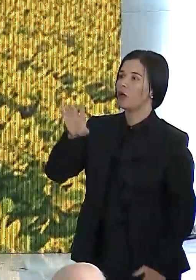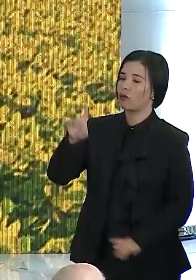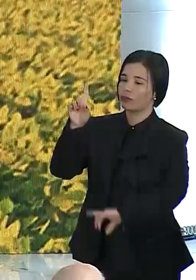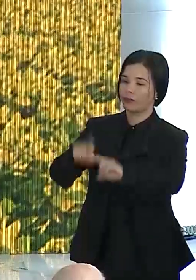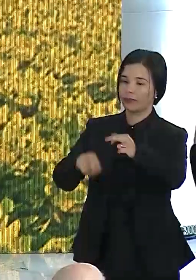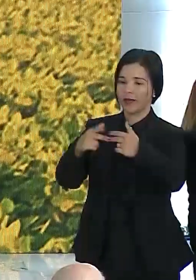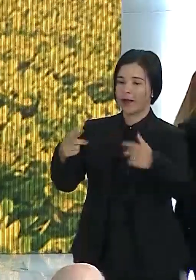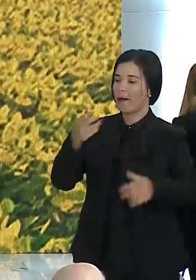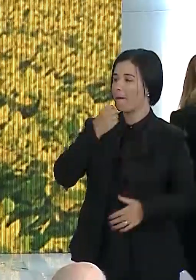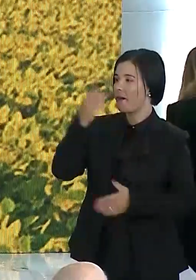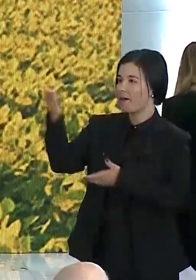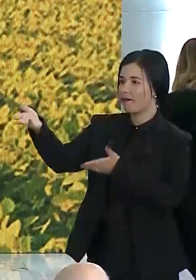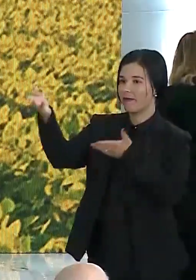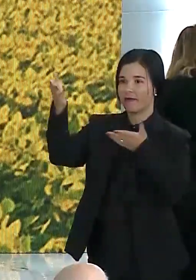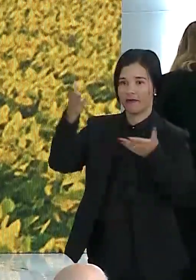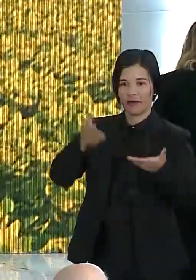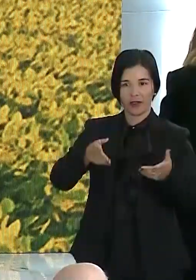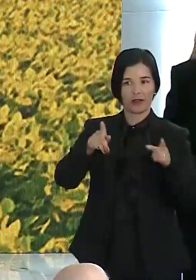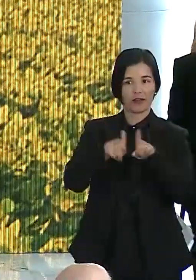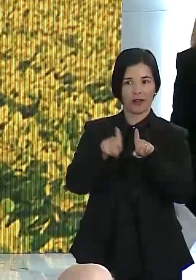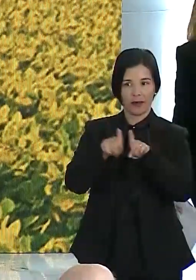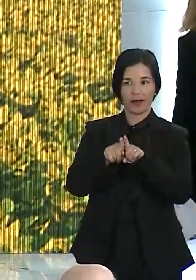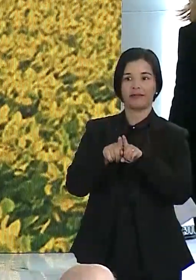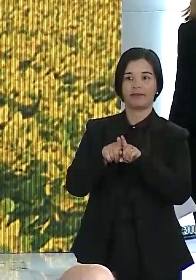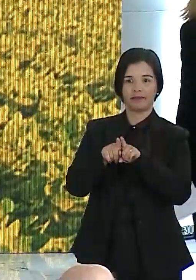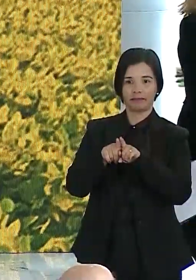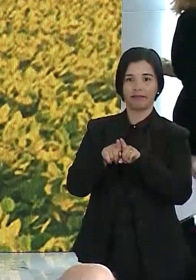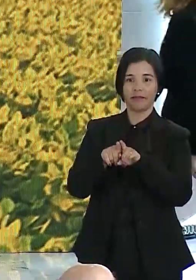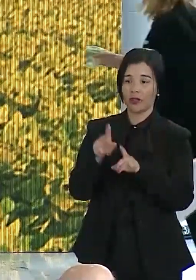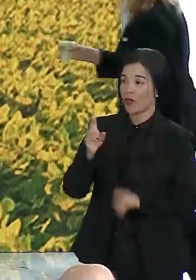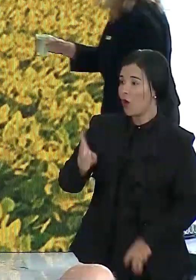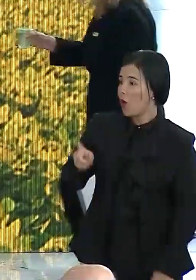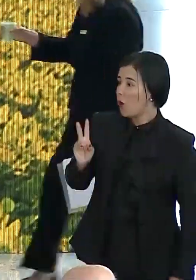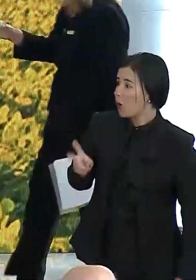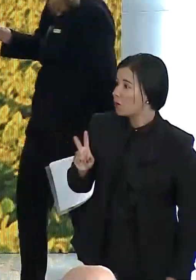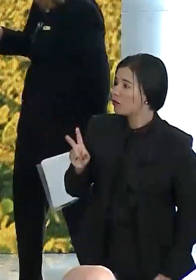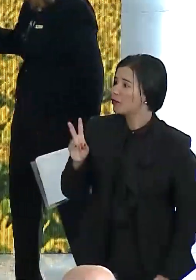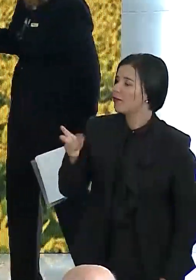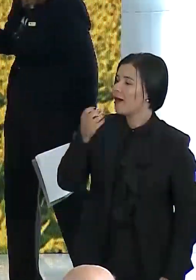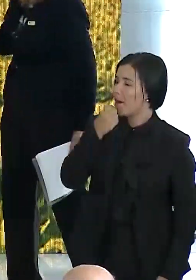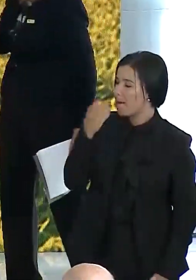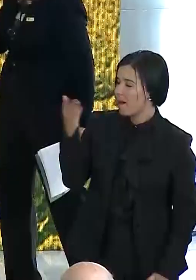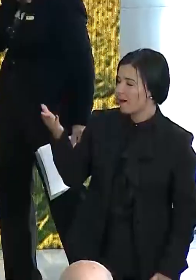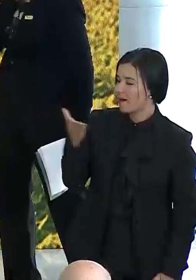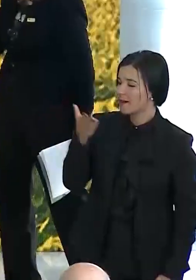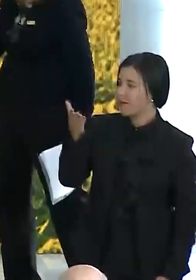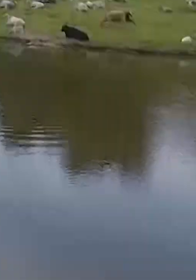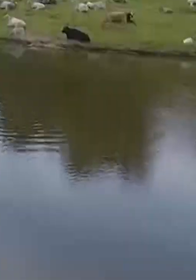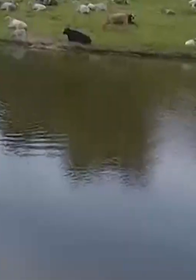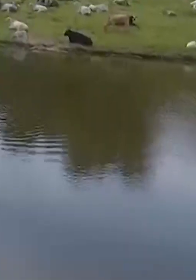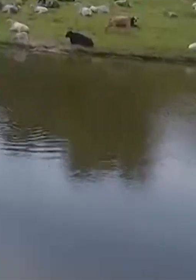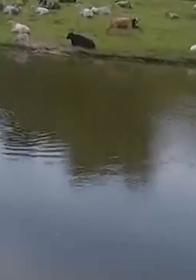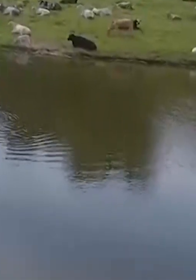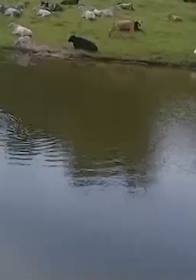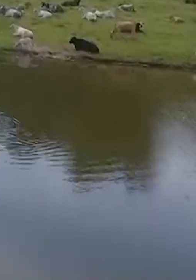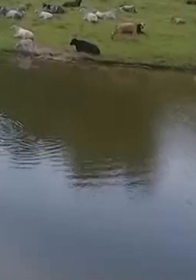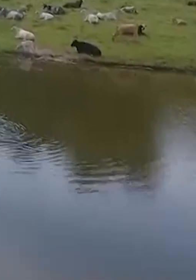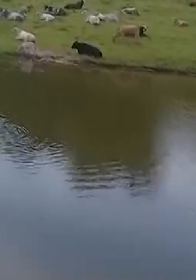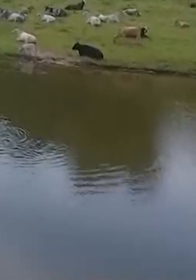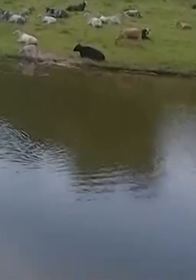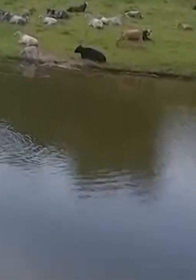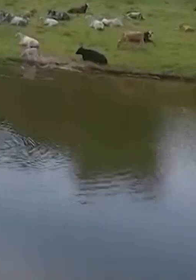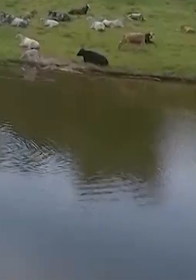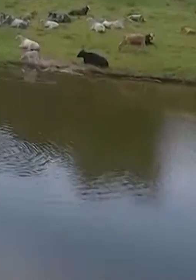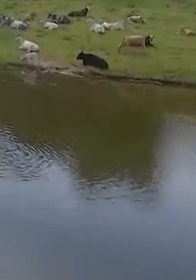são bem-vindos fora e precisam continuar sendo bem recebidos no exterior. O Plano Safra